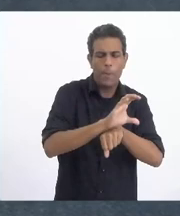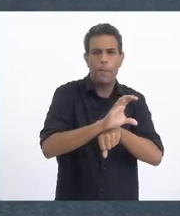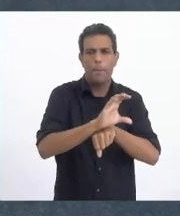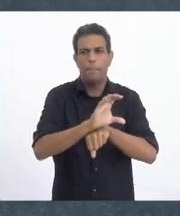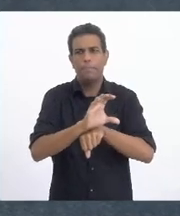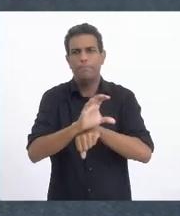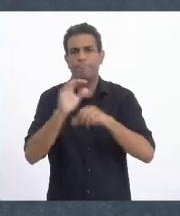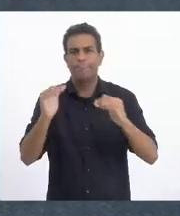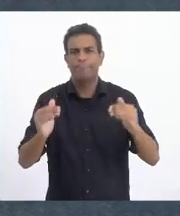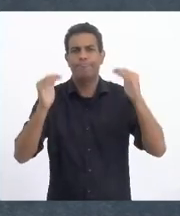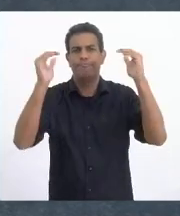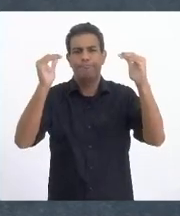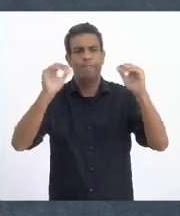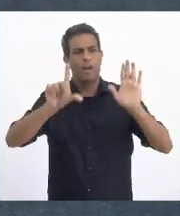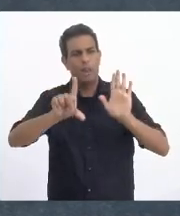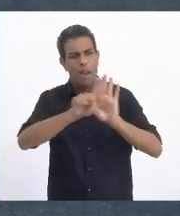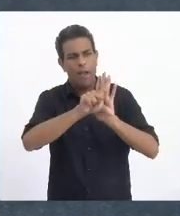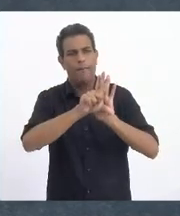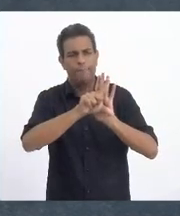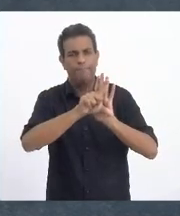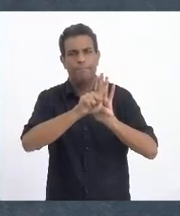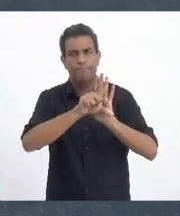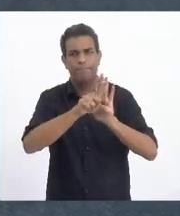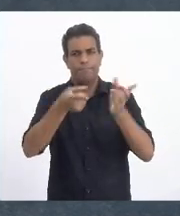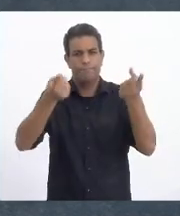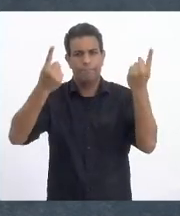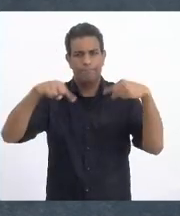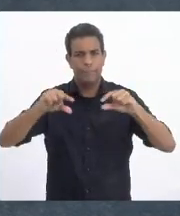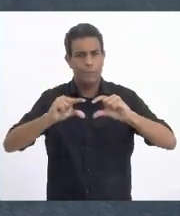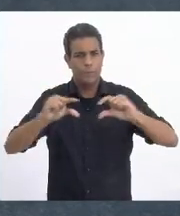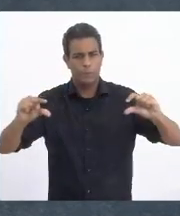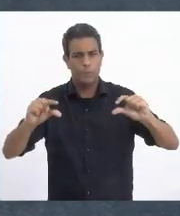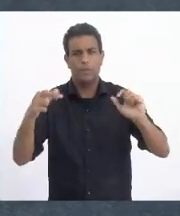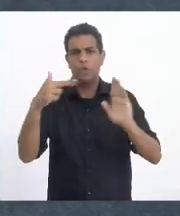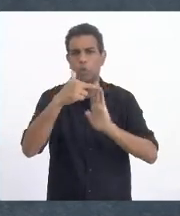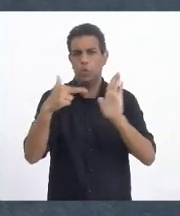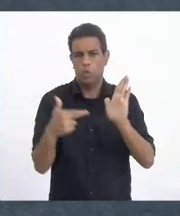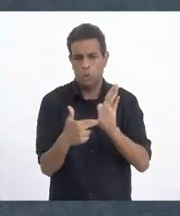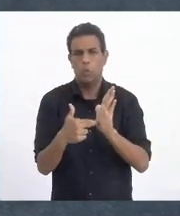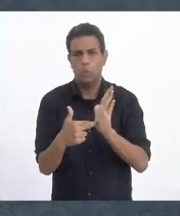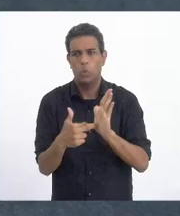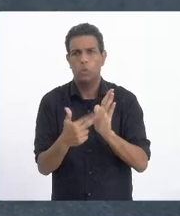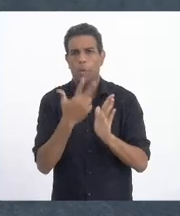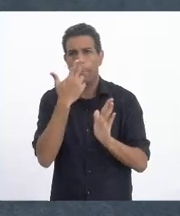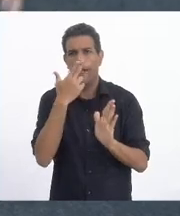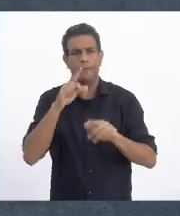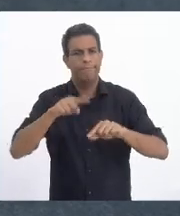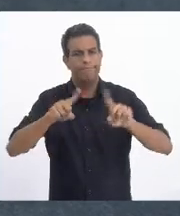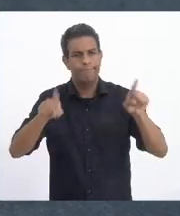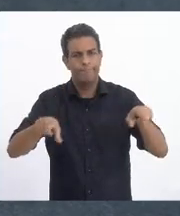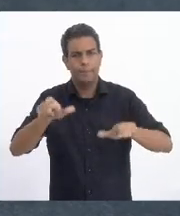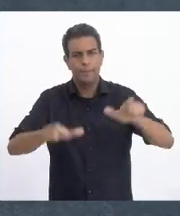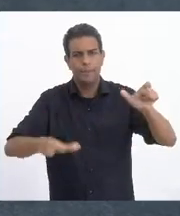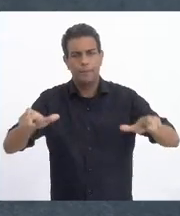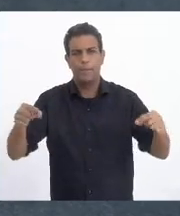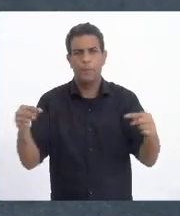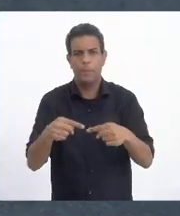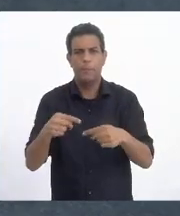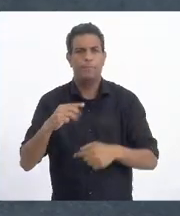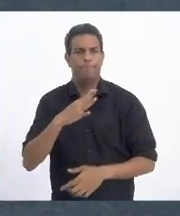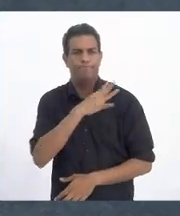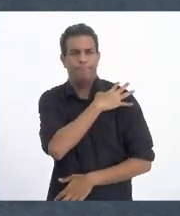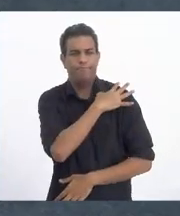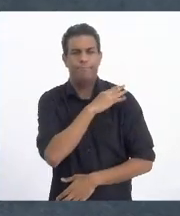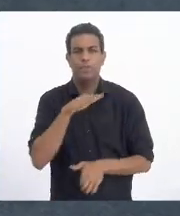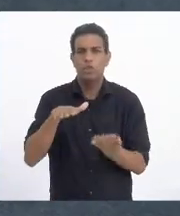fosse o general das leis, e a instrução normativa é como se fosse o recruta lá no CEFAP. Então,